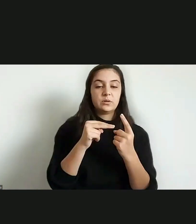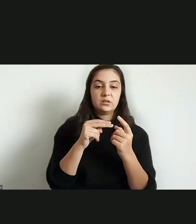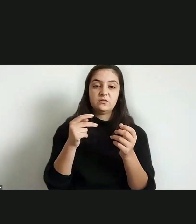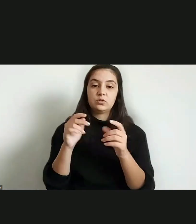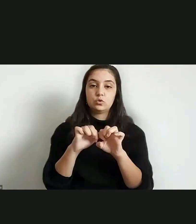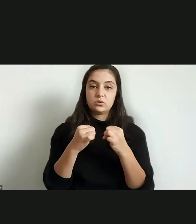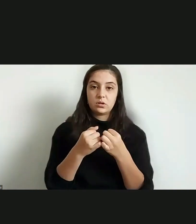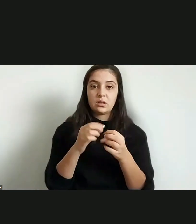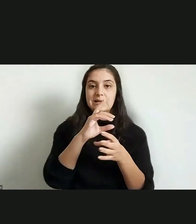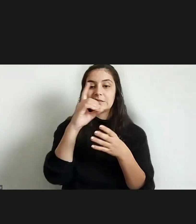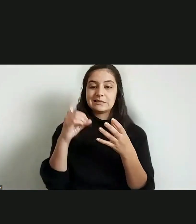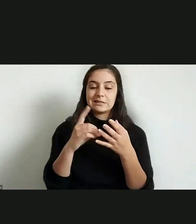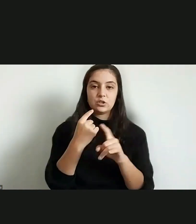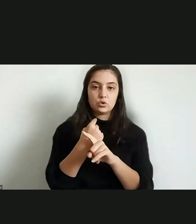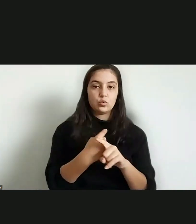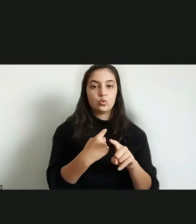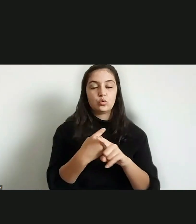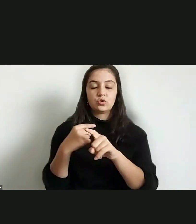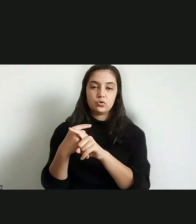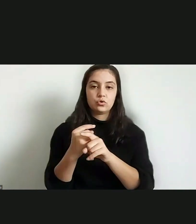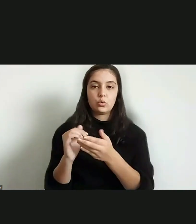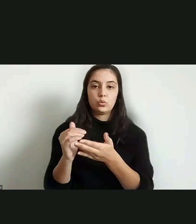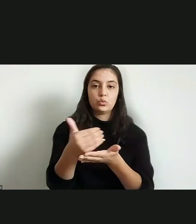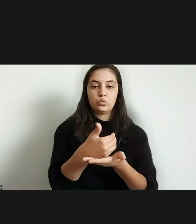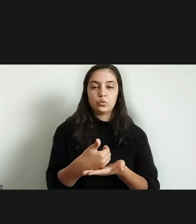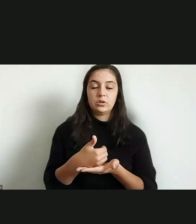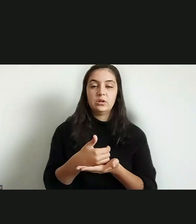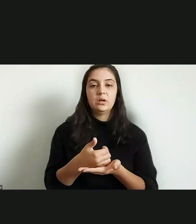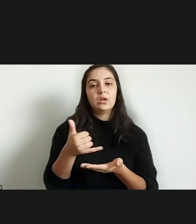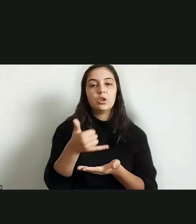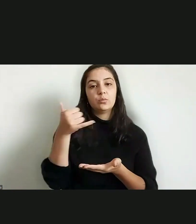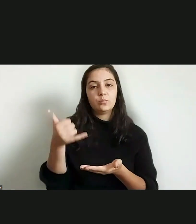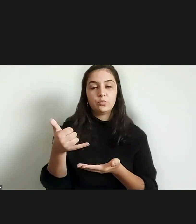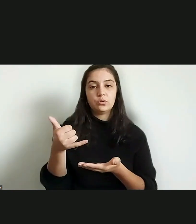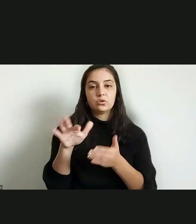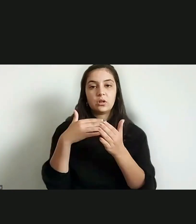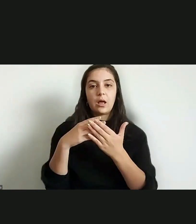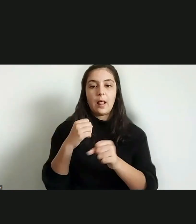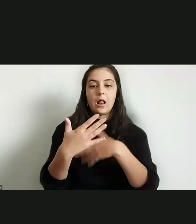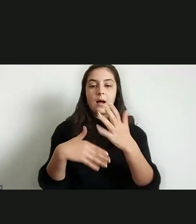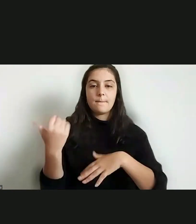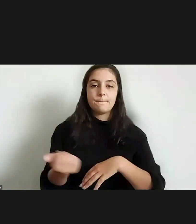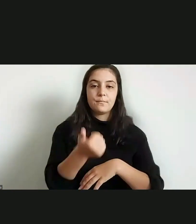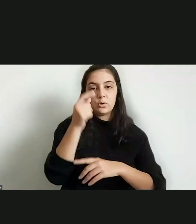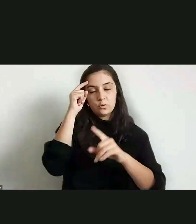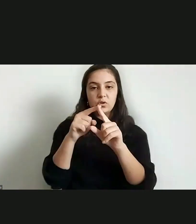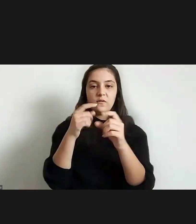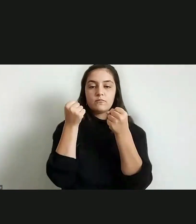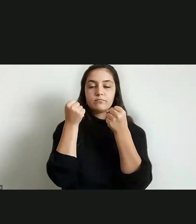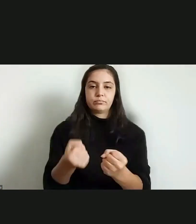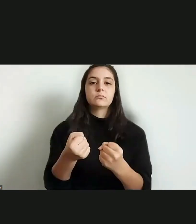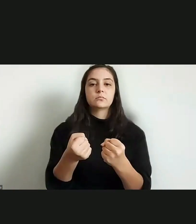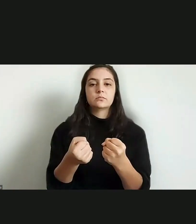aqui estas 6 condições e de as mobilizar o melhor possível para conseguirmos ter a robustez necessária